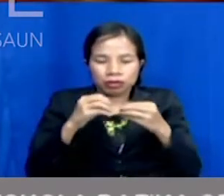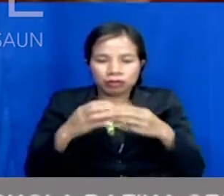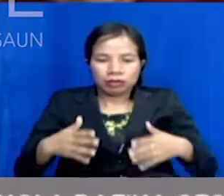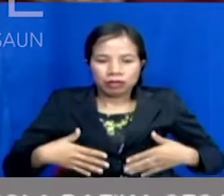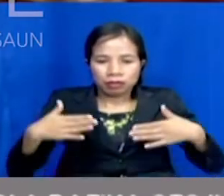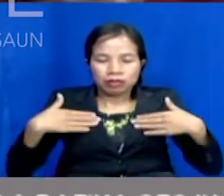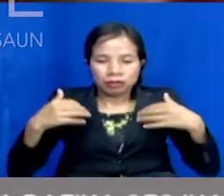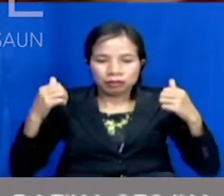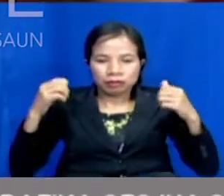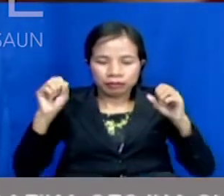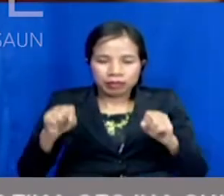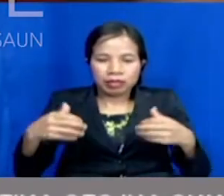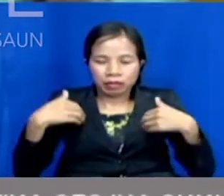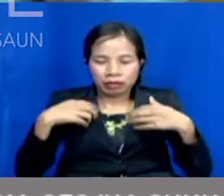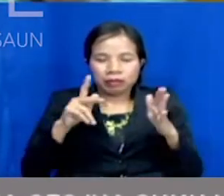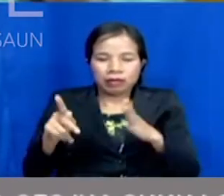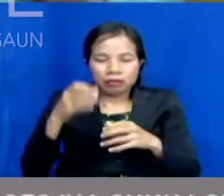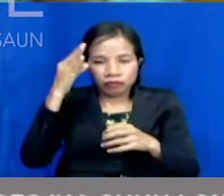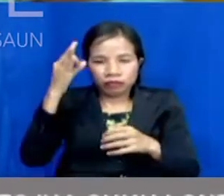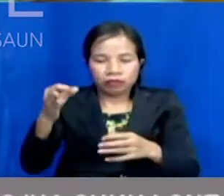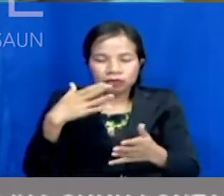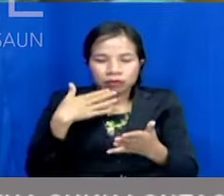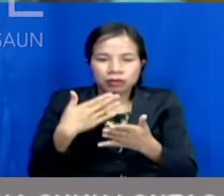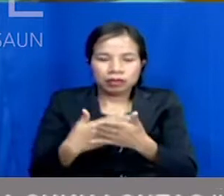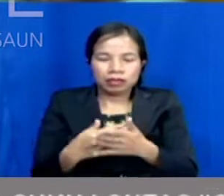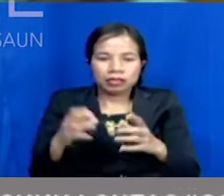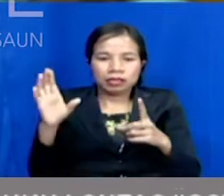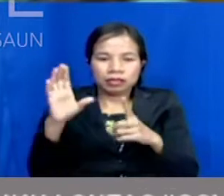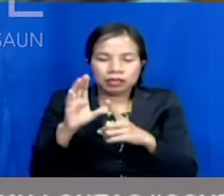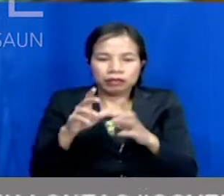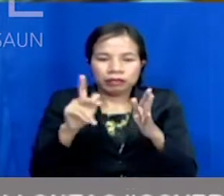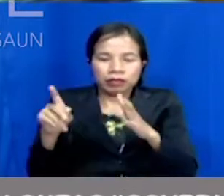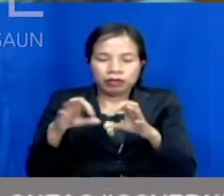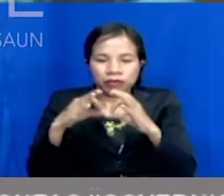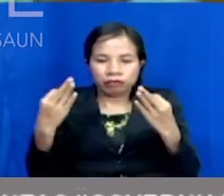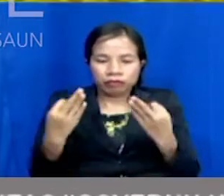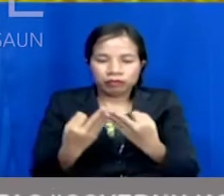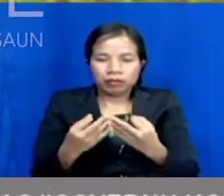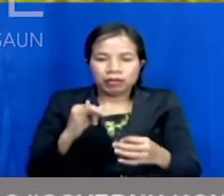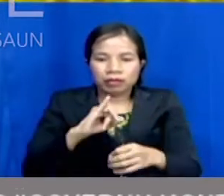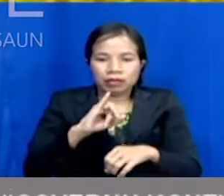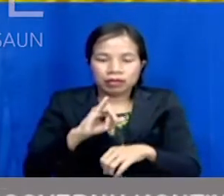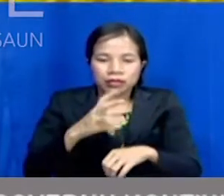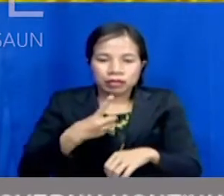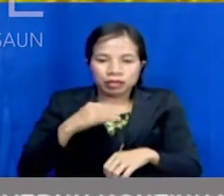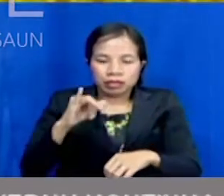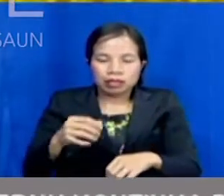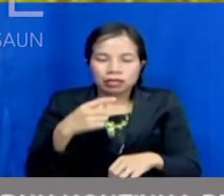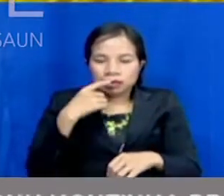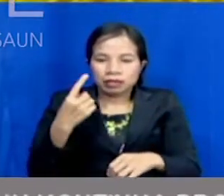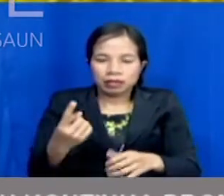nobele e a plano ba futuro nebe saudável. Sefi planamento familia diocese Dili, Januário Soares Dias